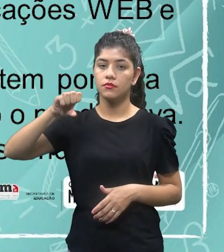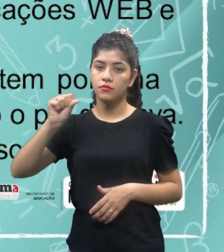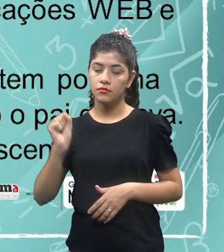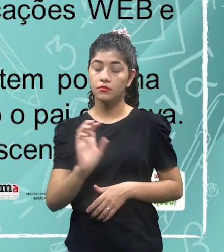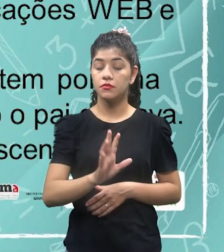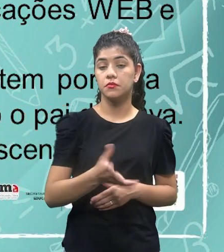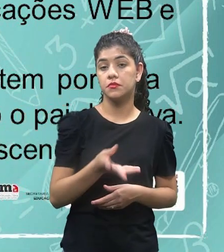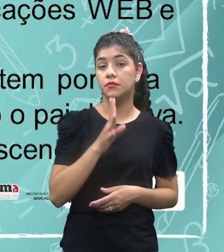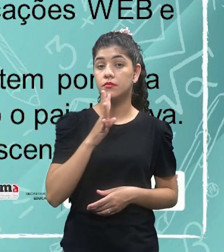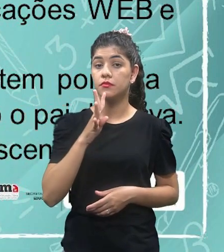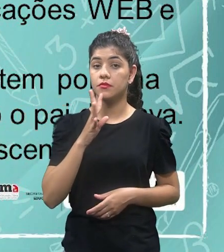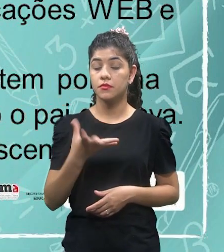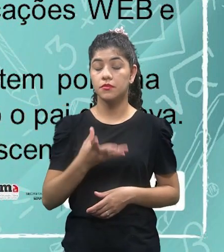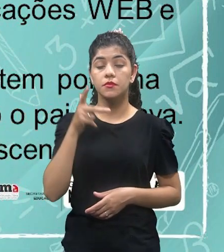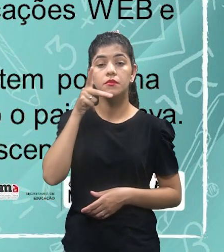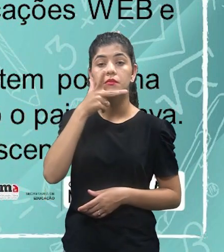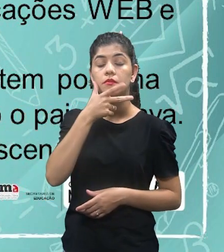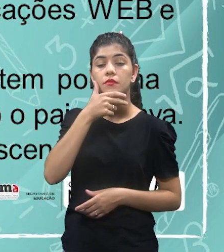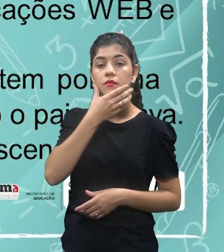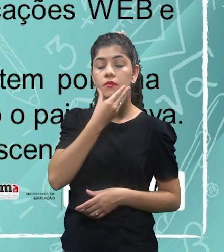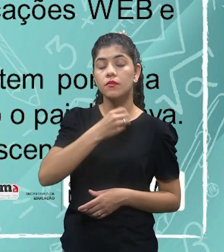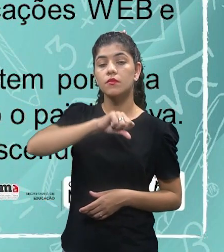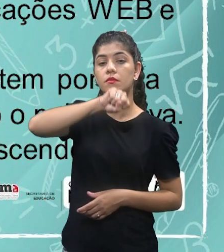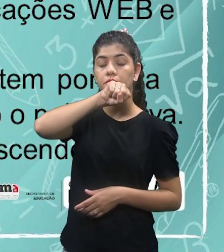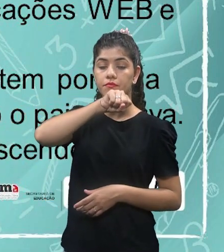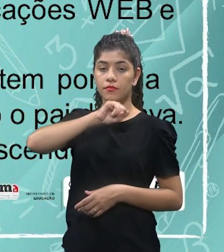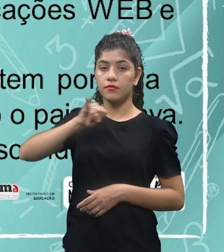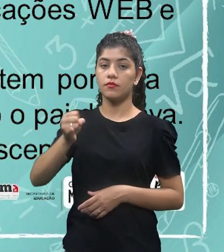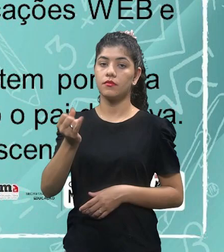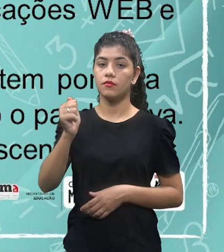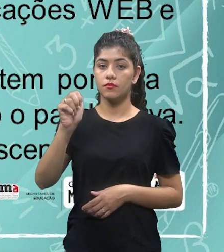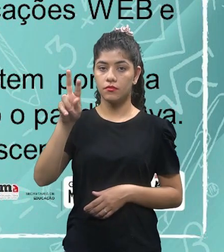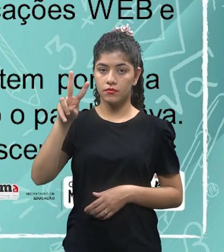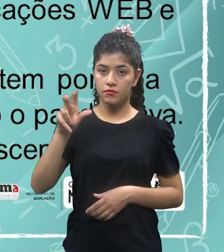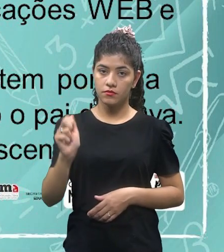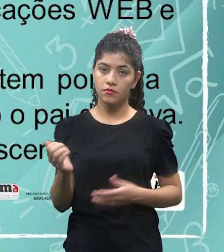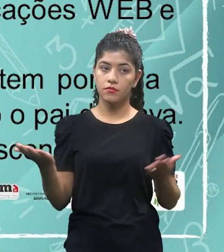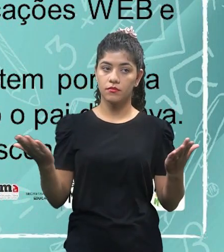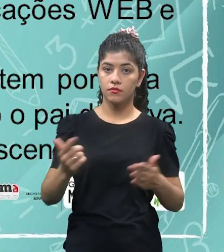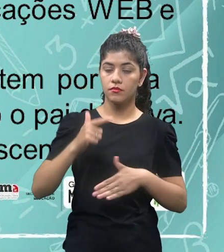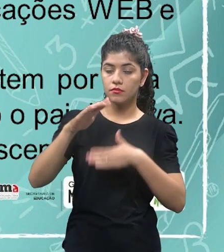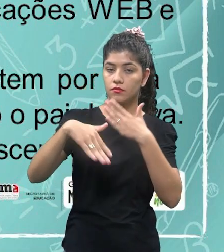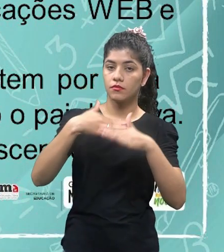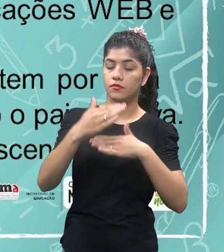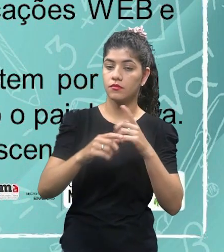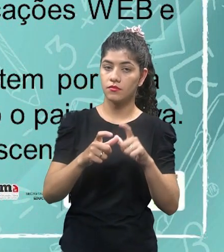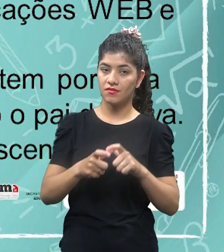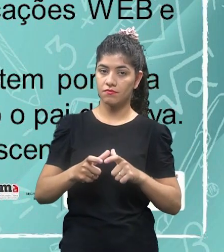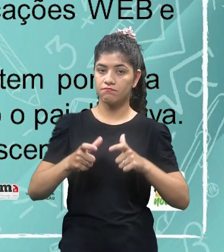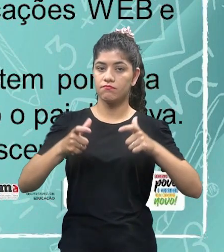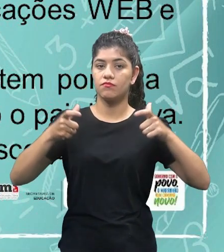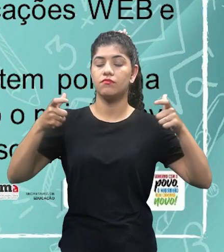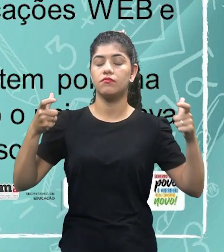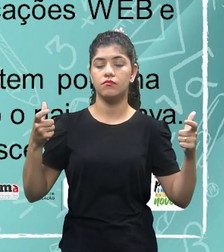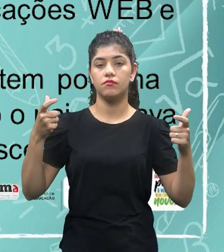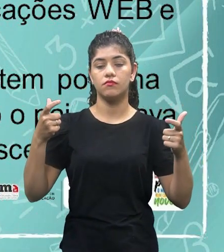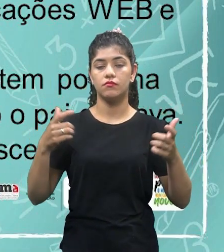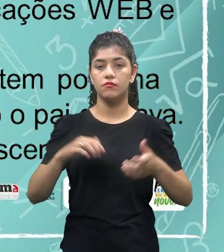do Java. Em 2008, o Java foi adquirido pela Oracle e vem crescendo